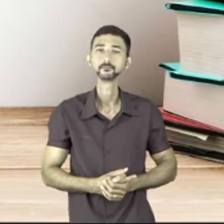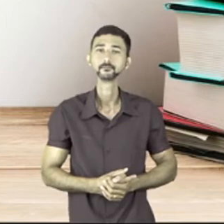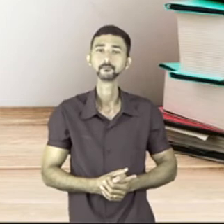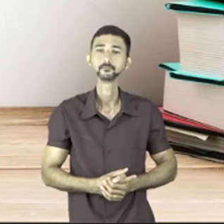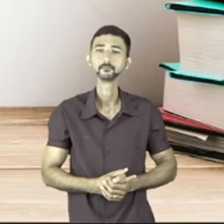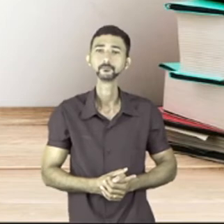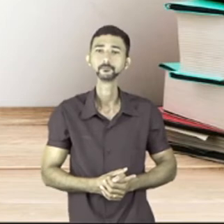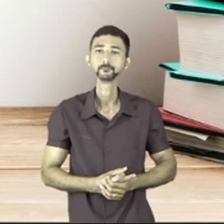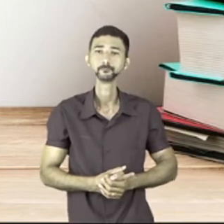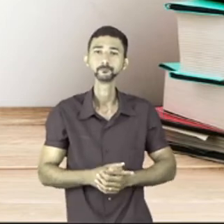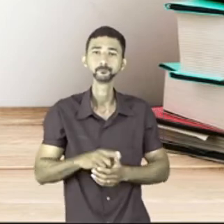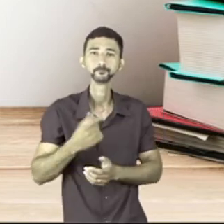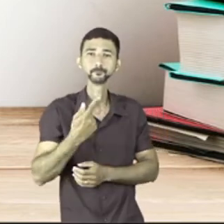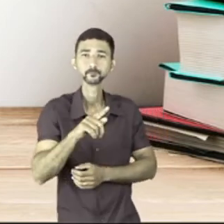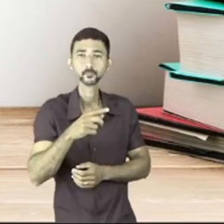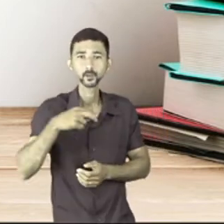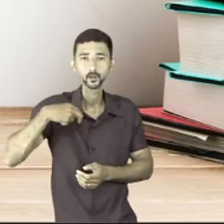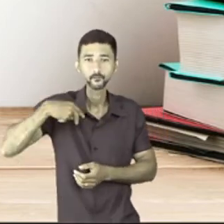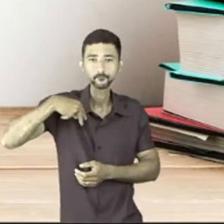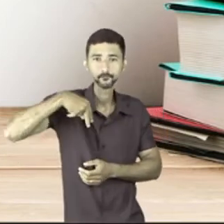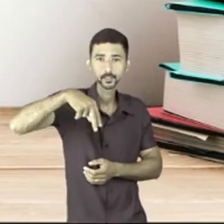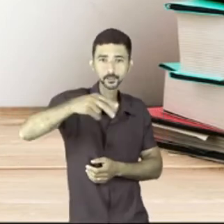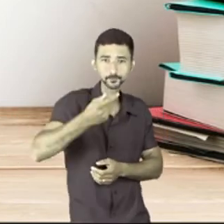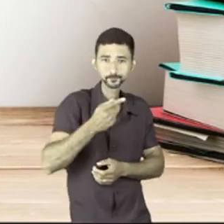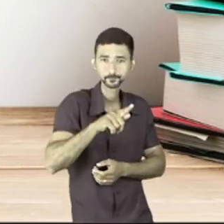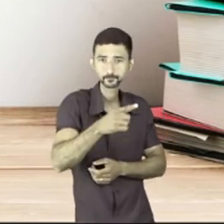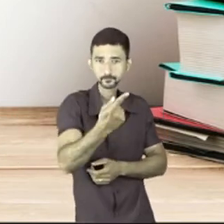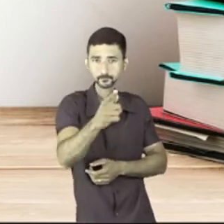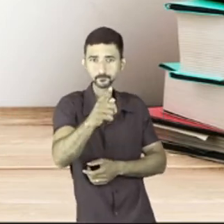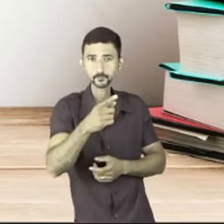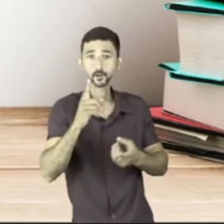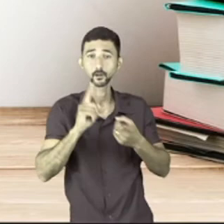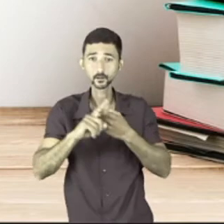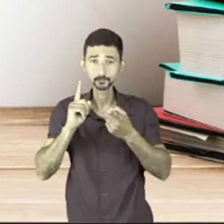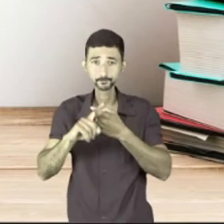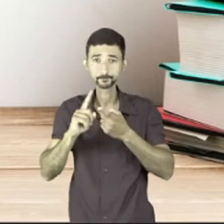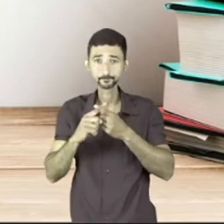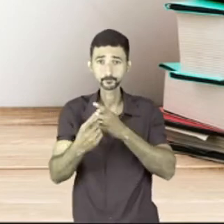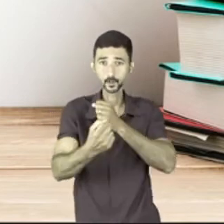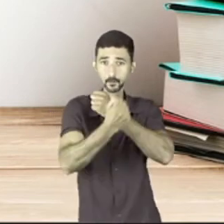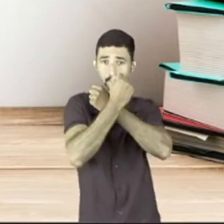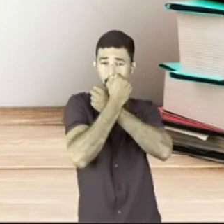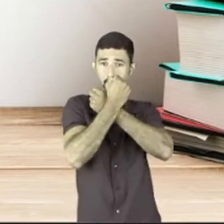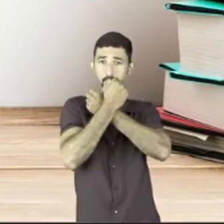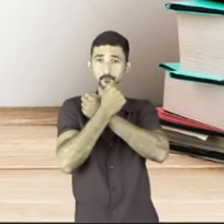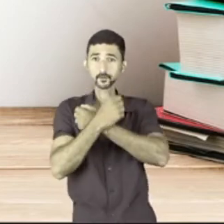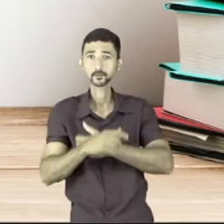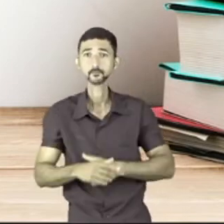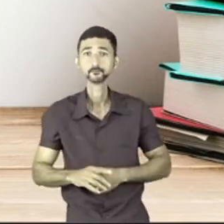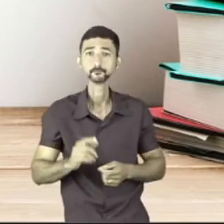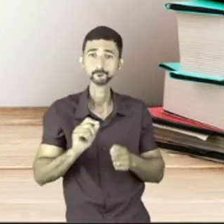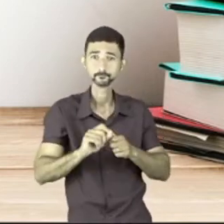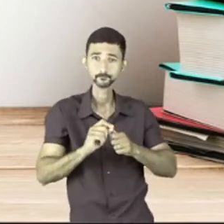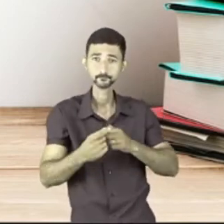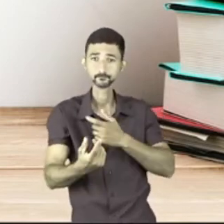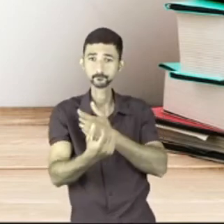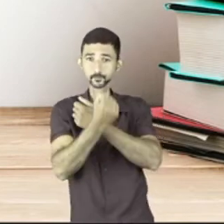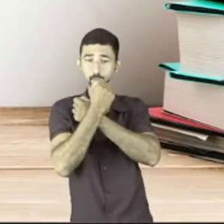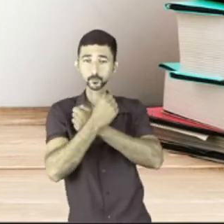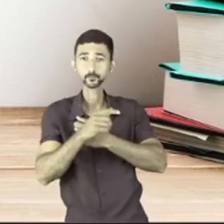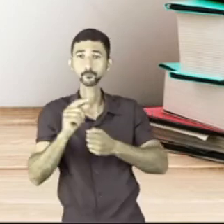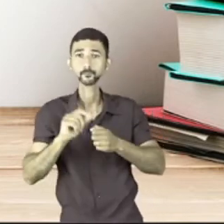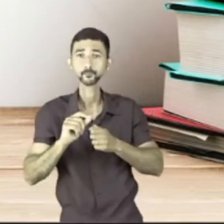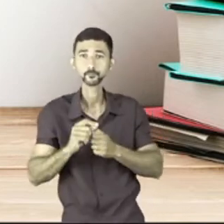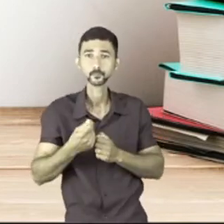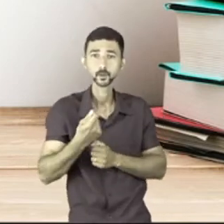Olha só, olha os movimentos de avanço. Há também movimentos de defesa que são realizados pelo